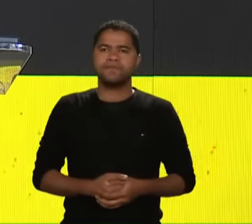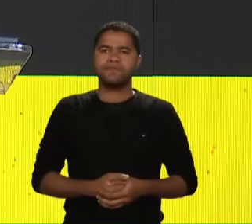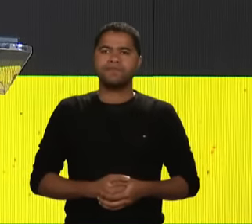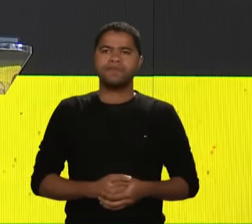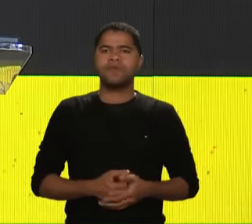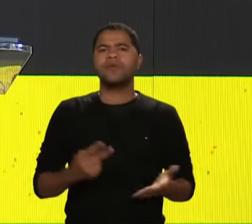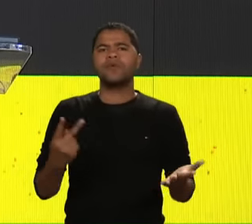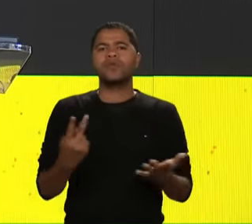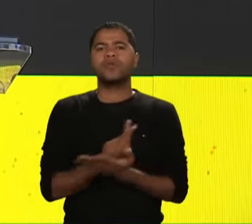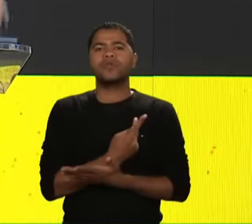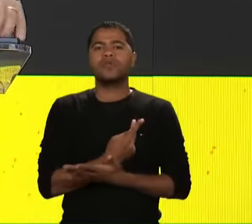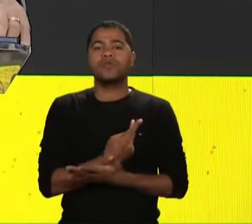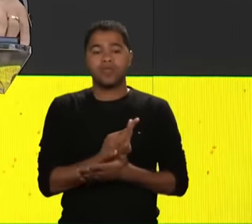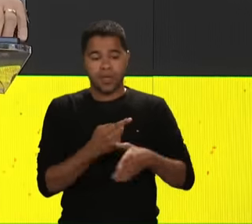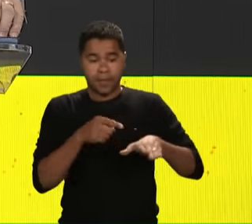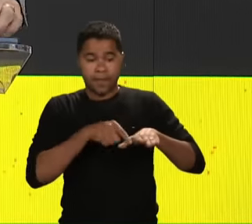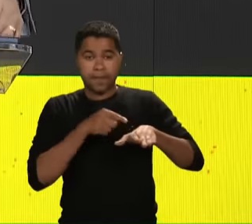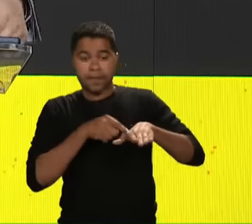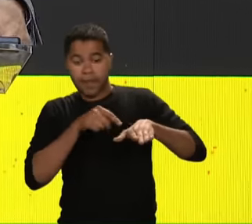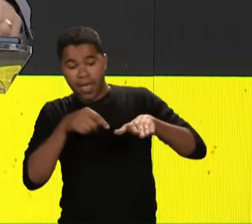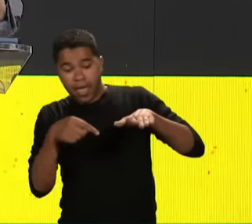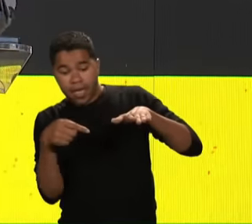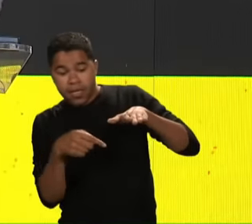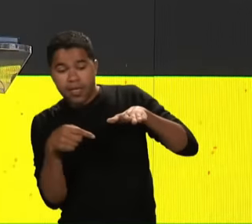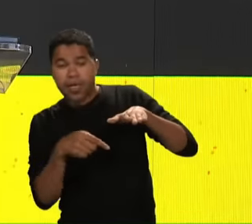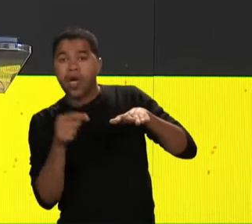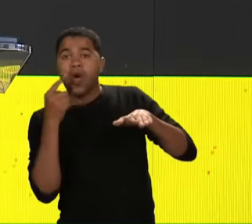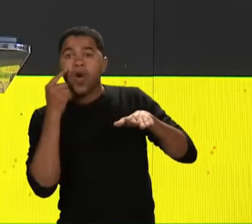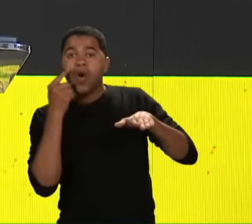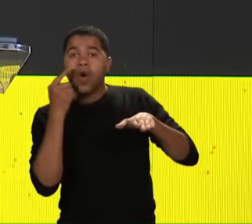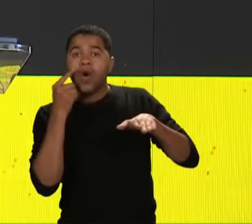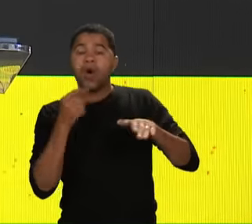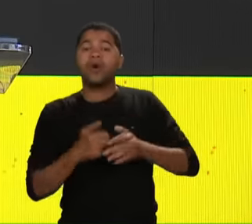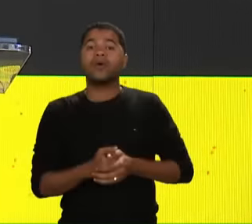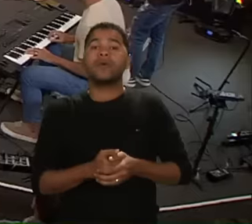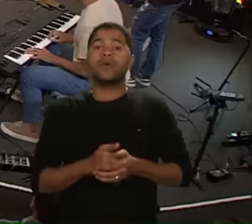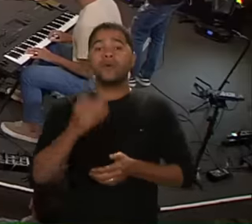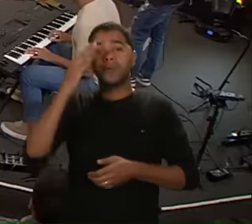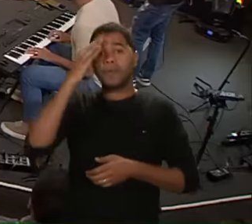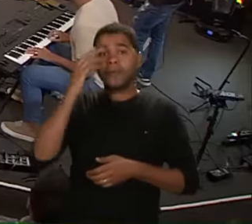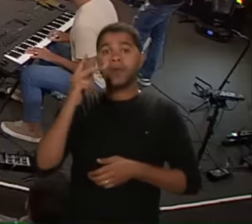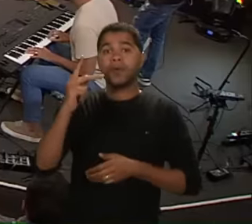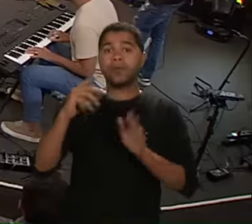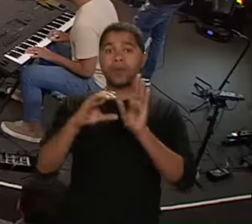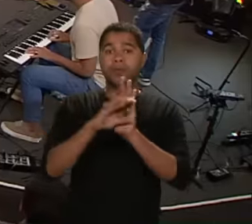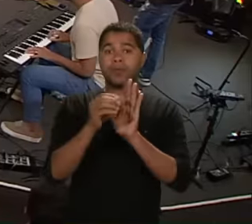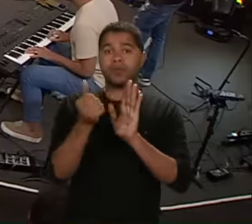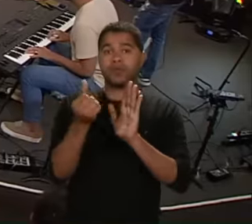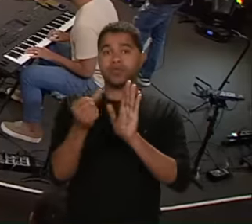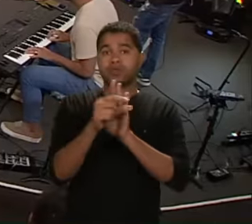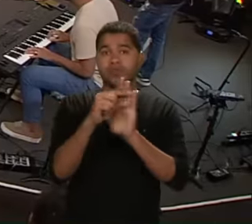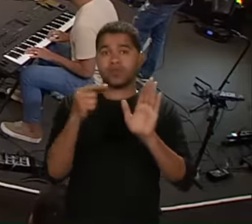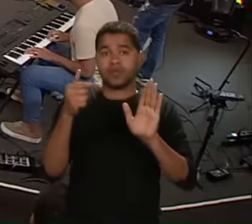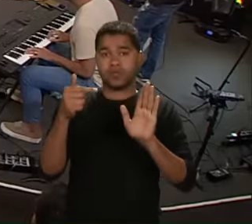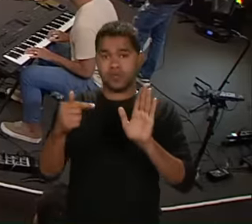Sabe o que vai acontecer debaixo dos seus pés? Olha o que está escrito em Provérbios 16, verso